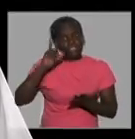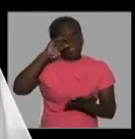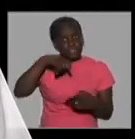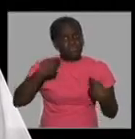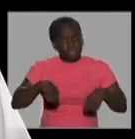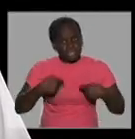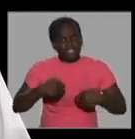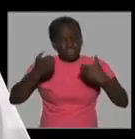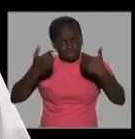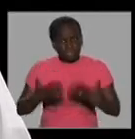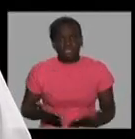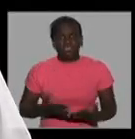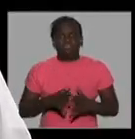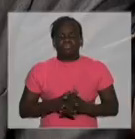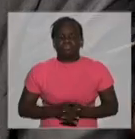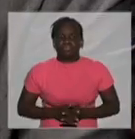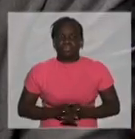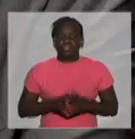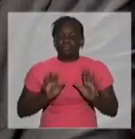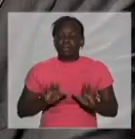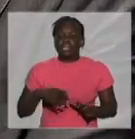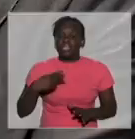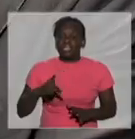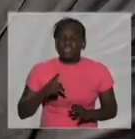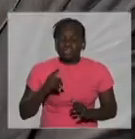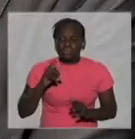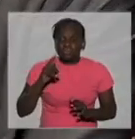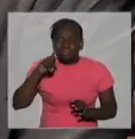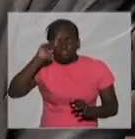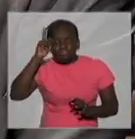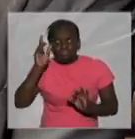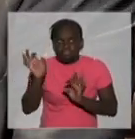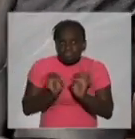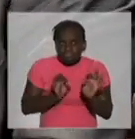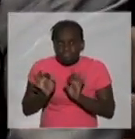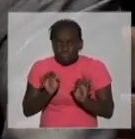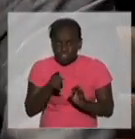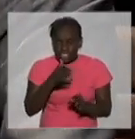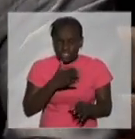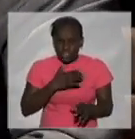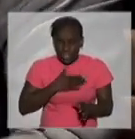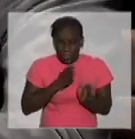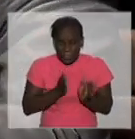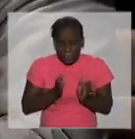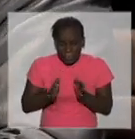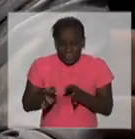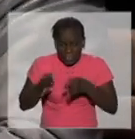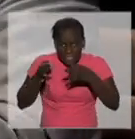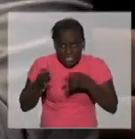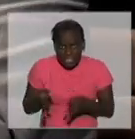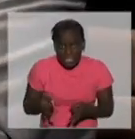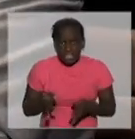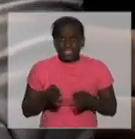que ainda têm que ser travados. Agora, qual é o teu processo criativo? Você querer tudo organizadinho, que vai